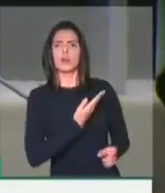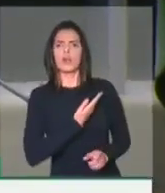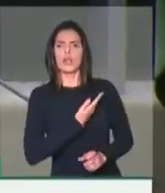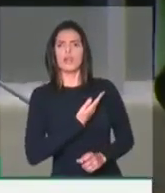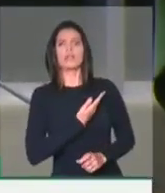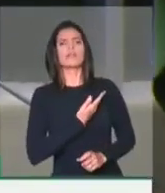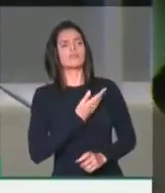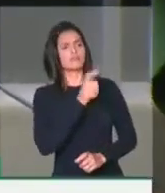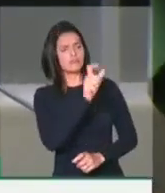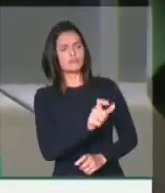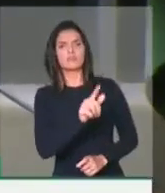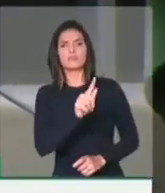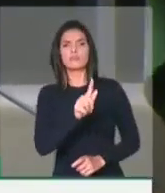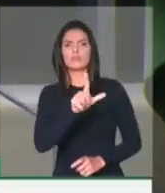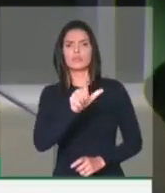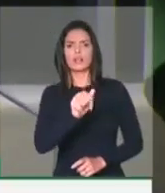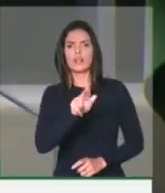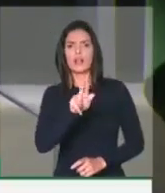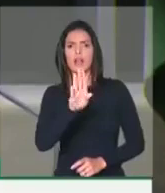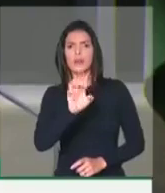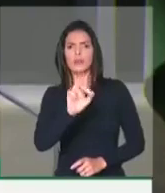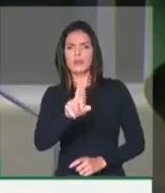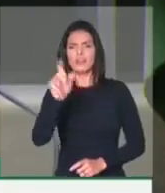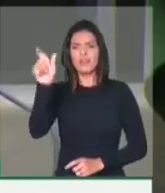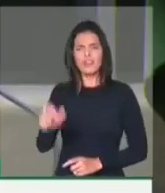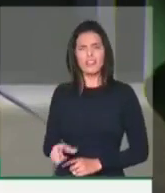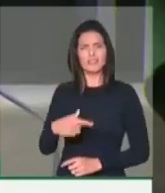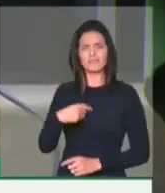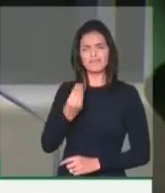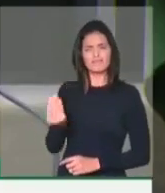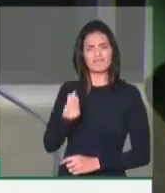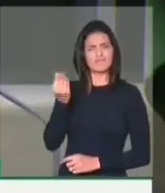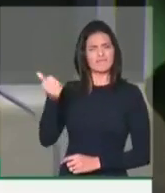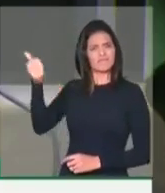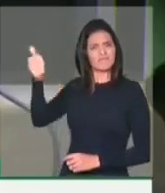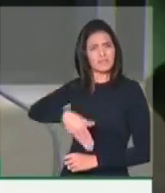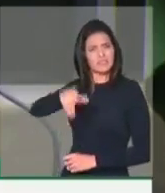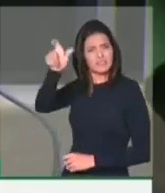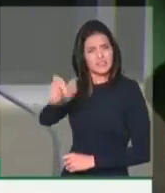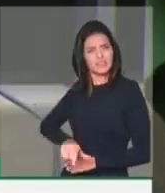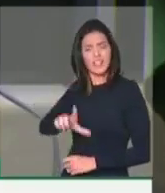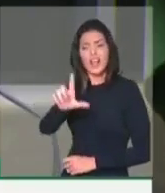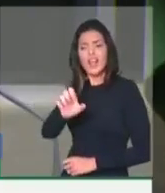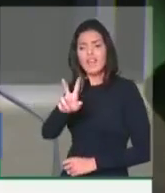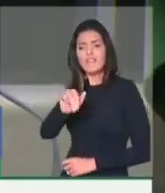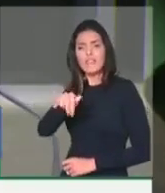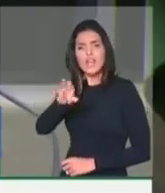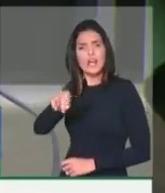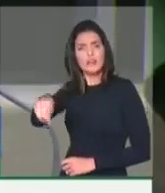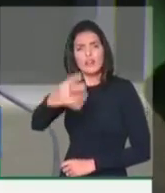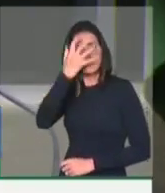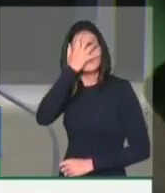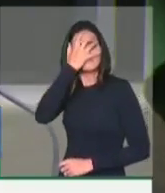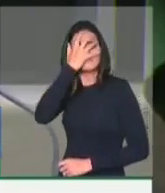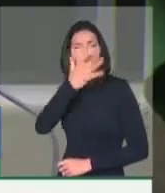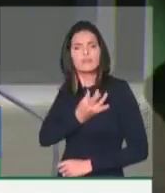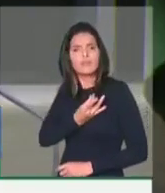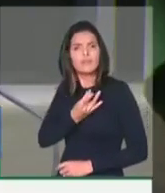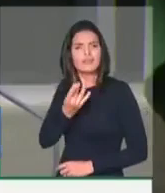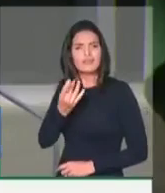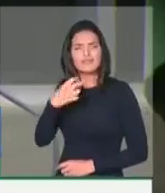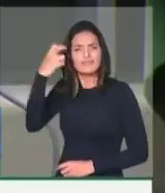Glauber Braga. Um leviano desqualificado que deveria explicar a falta de vergonha na cara,